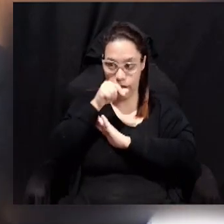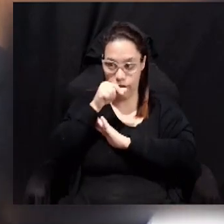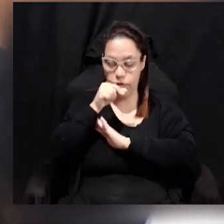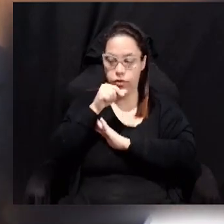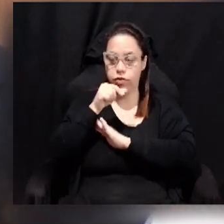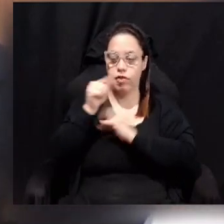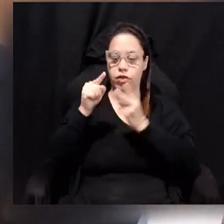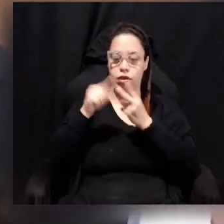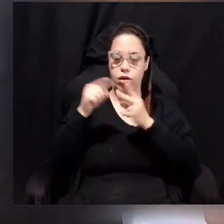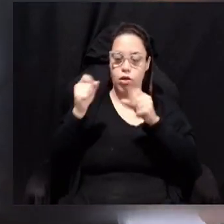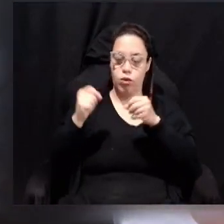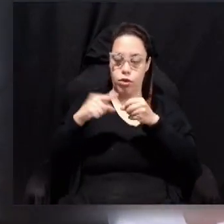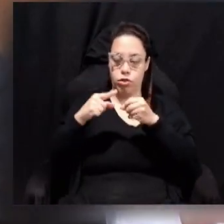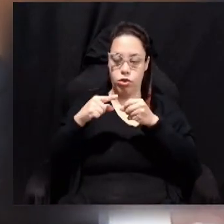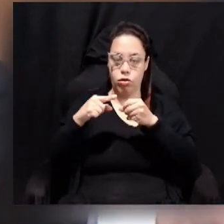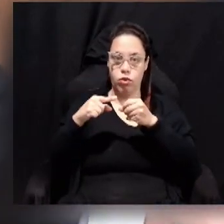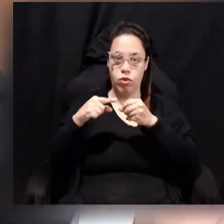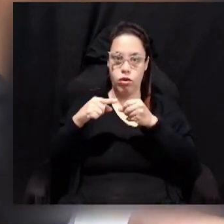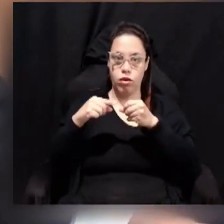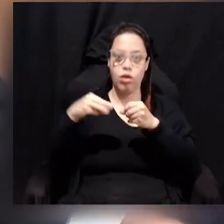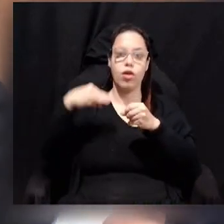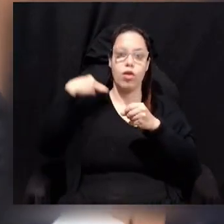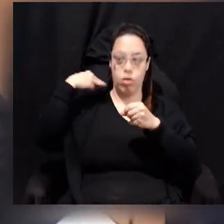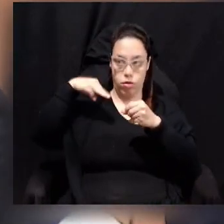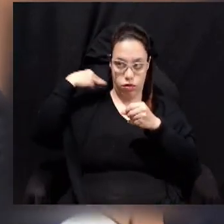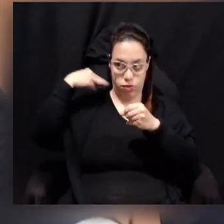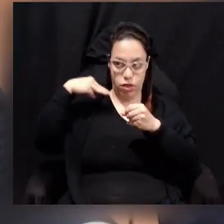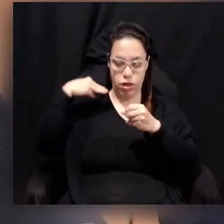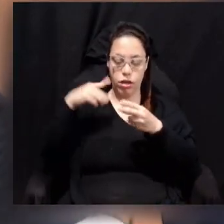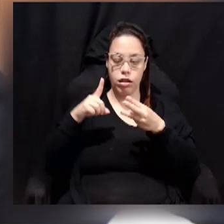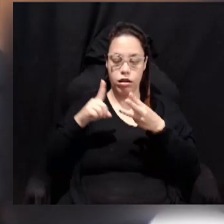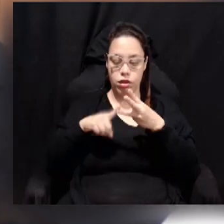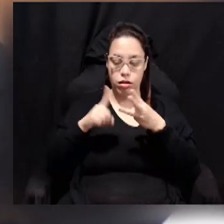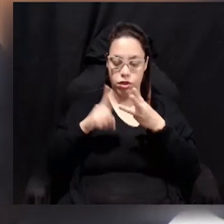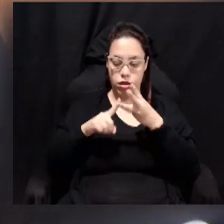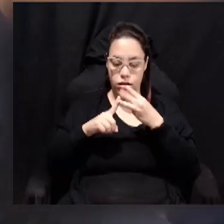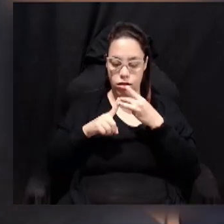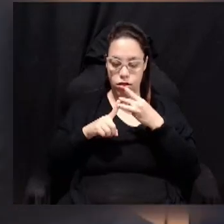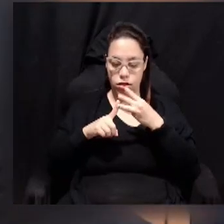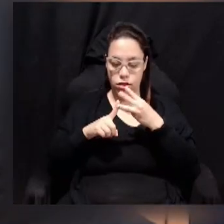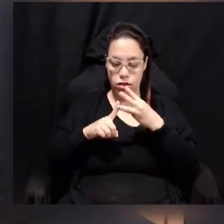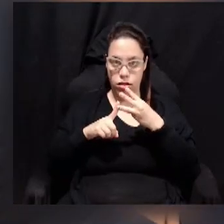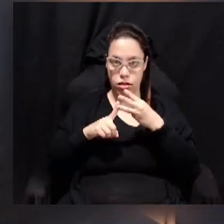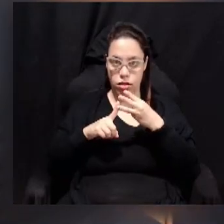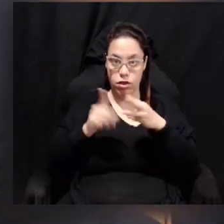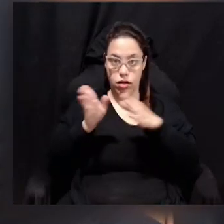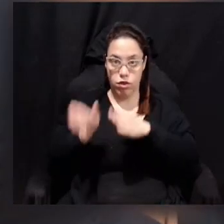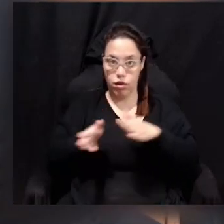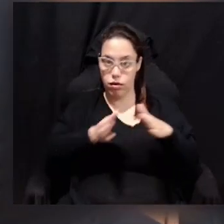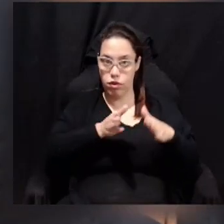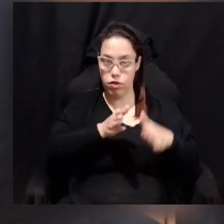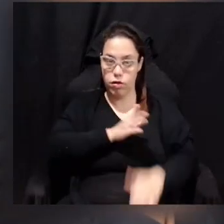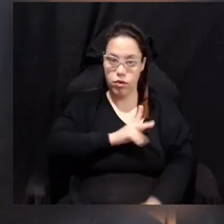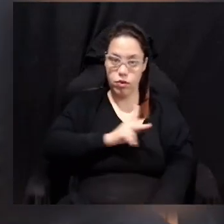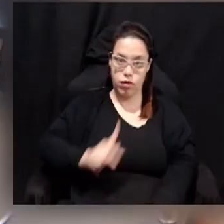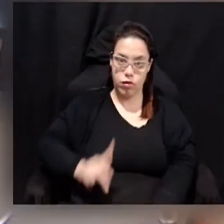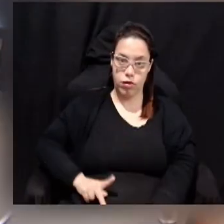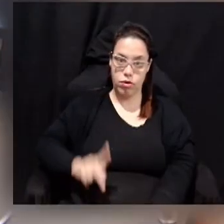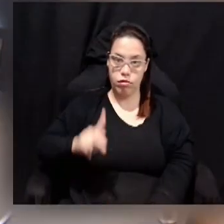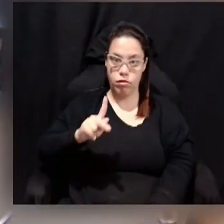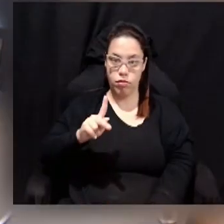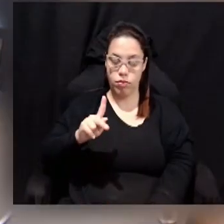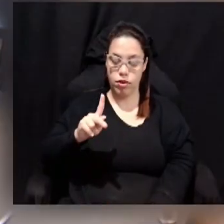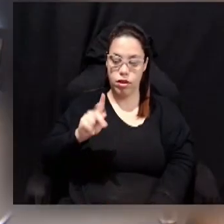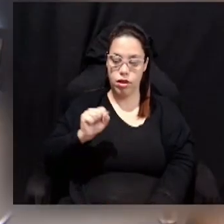PSOL, vereadora Mariana Conte. Pela ordem, senhor presidente. PSB. Pelo PSB, é esse vereador que vos